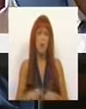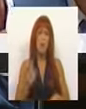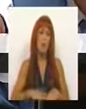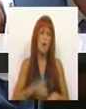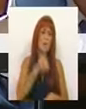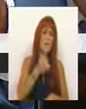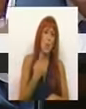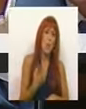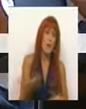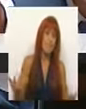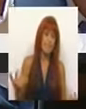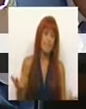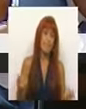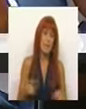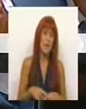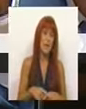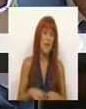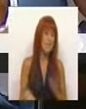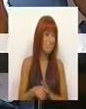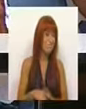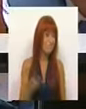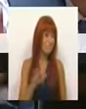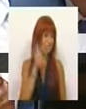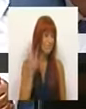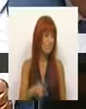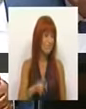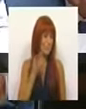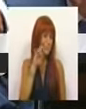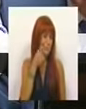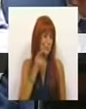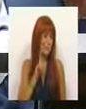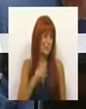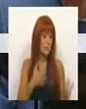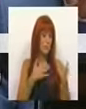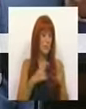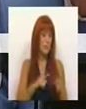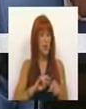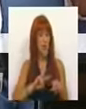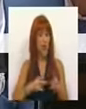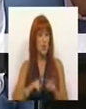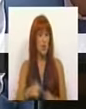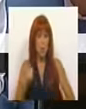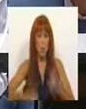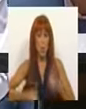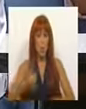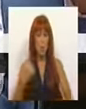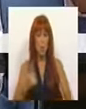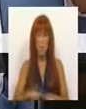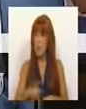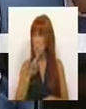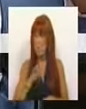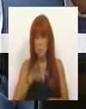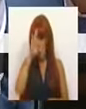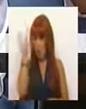uma decisão que até é de legalidade duvidosa da tutela que alterou um concurso sem